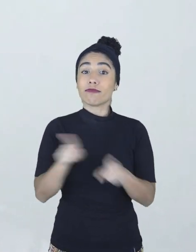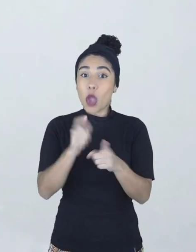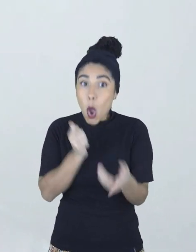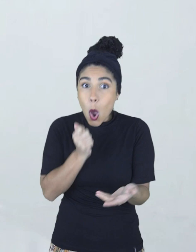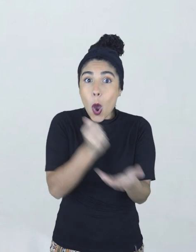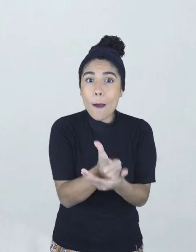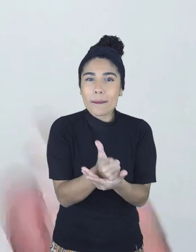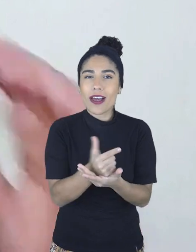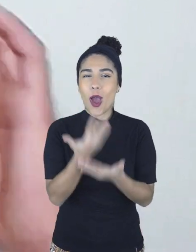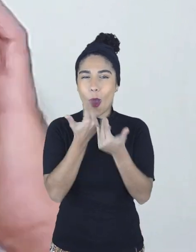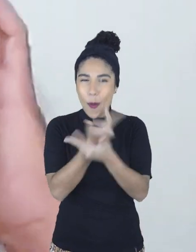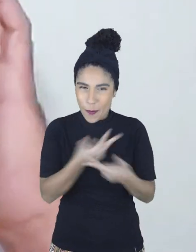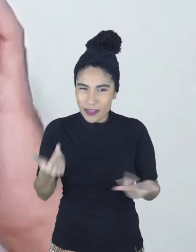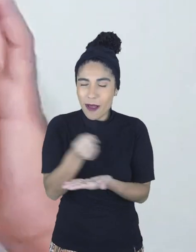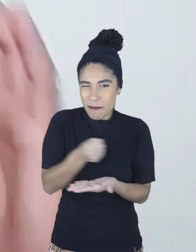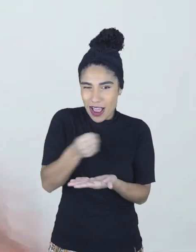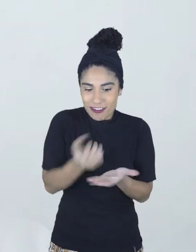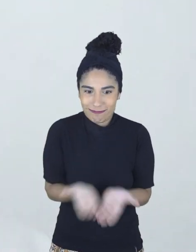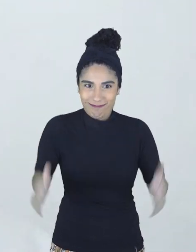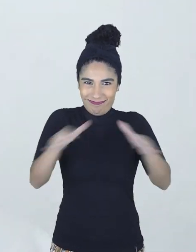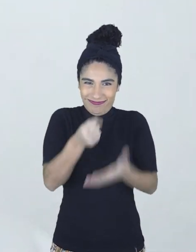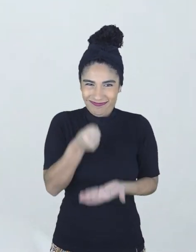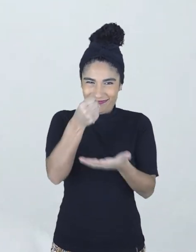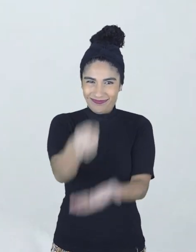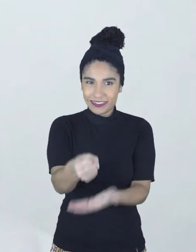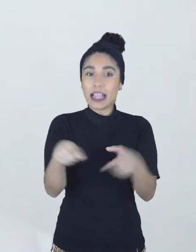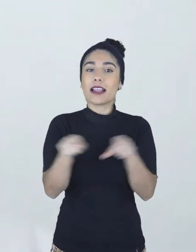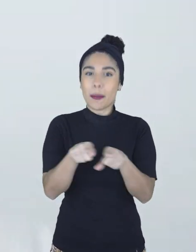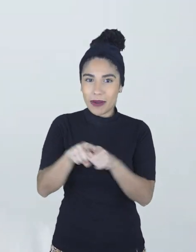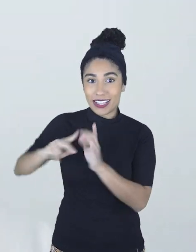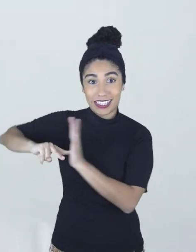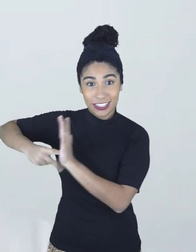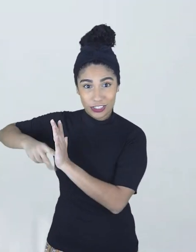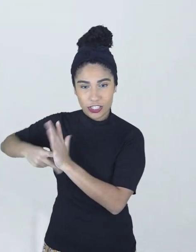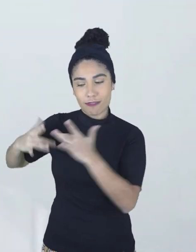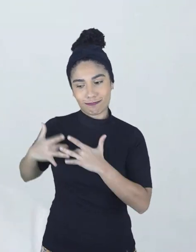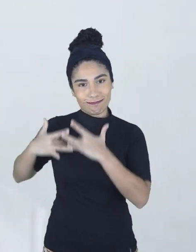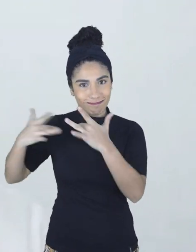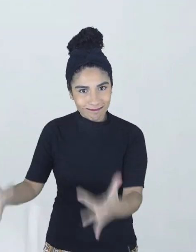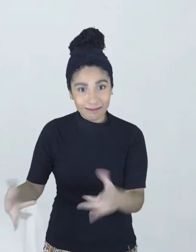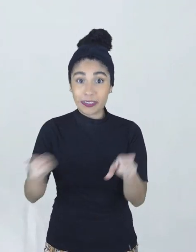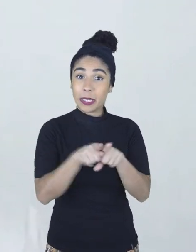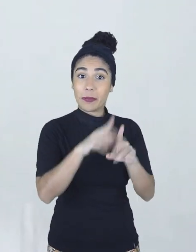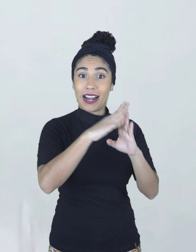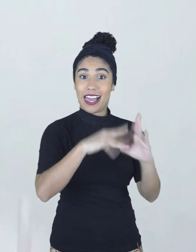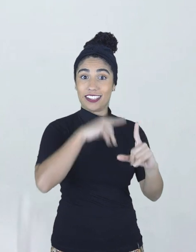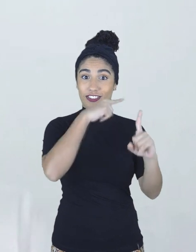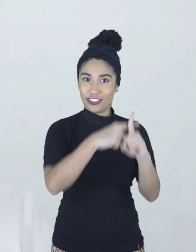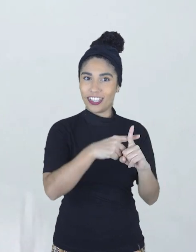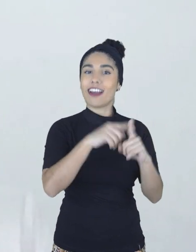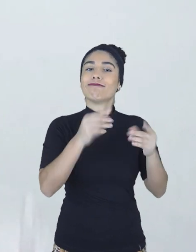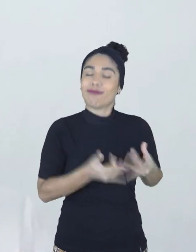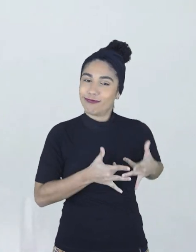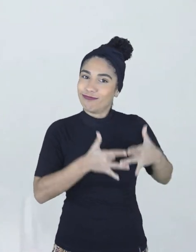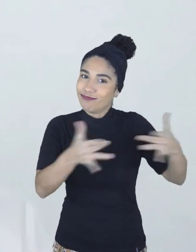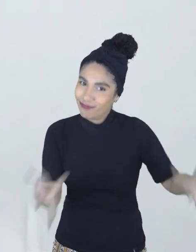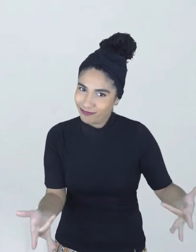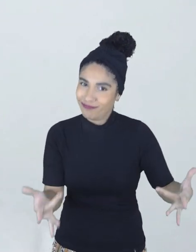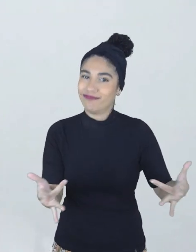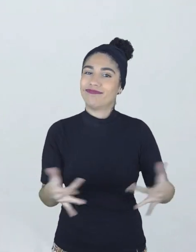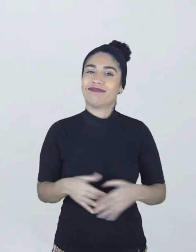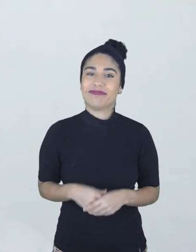para nós aí o sindicato dos metalúrgicos a igreja católica e